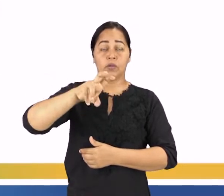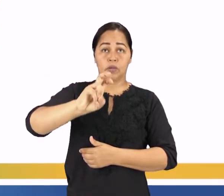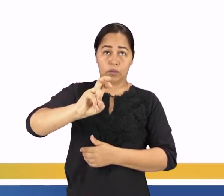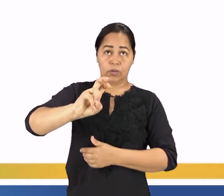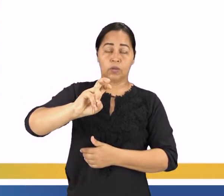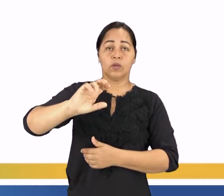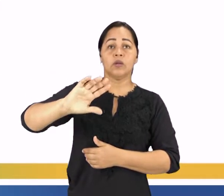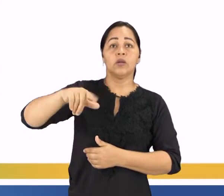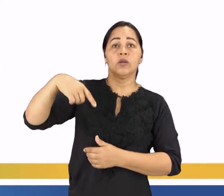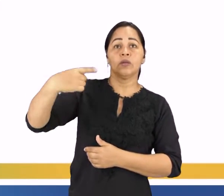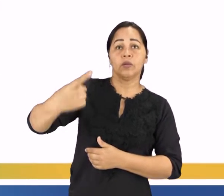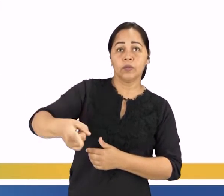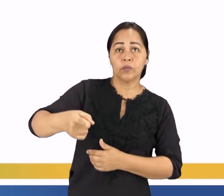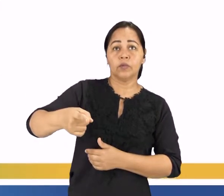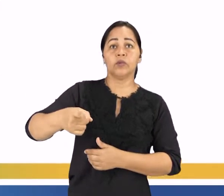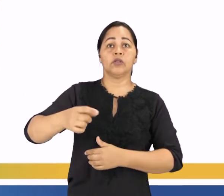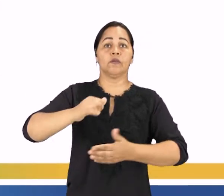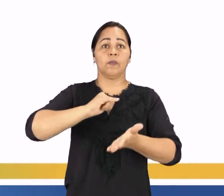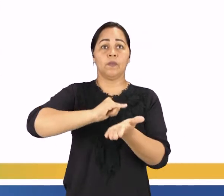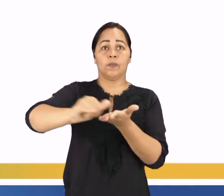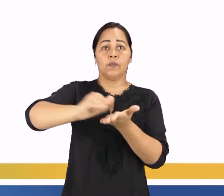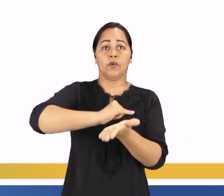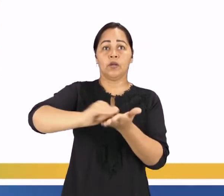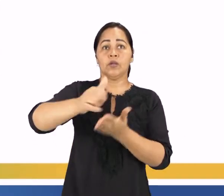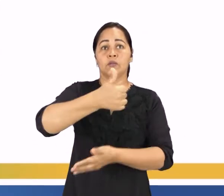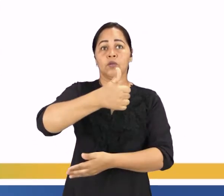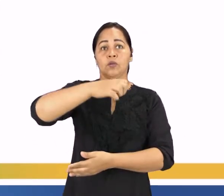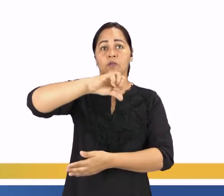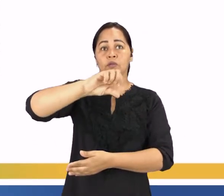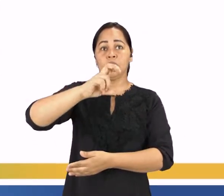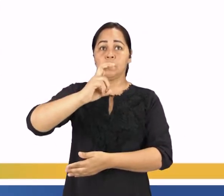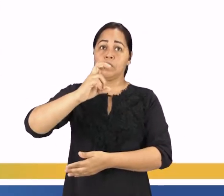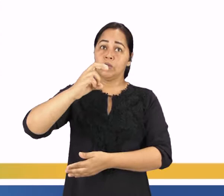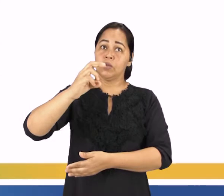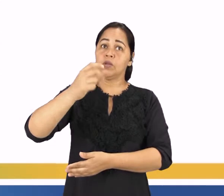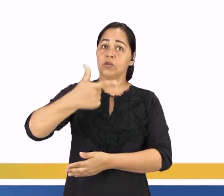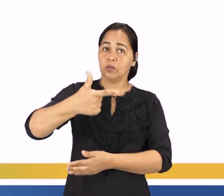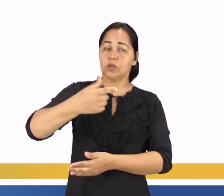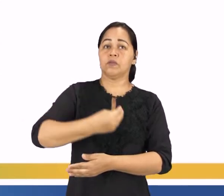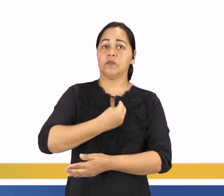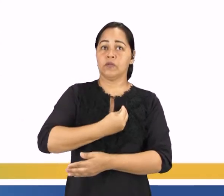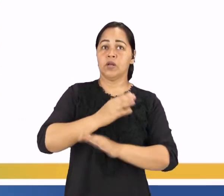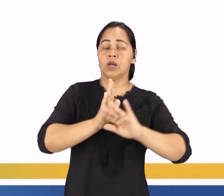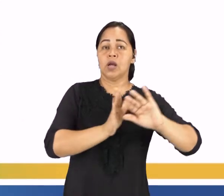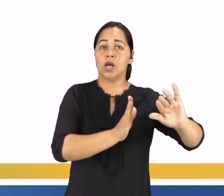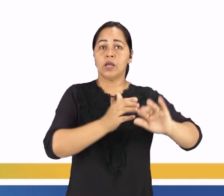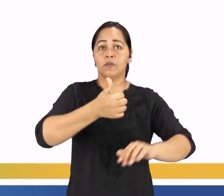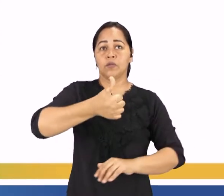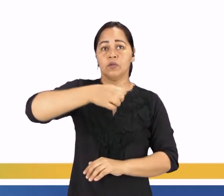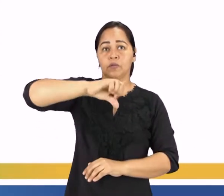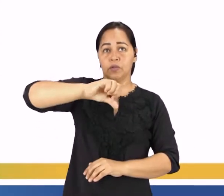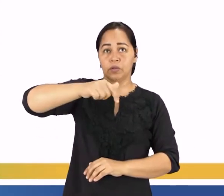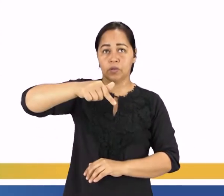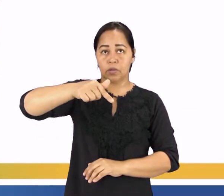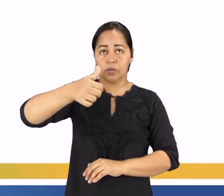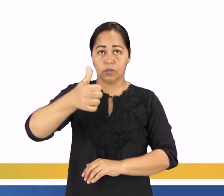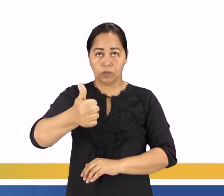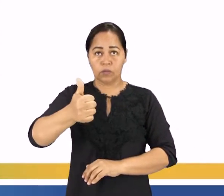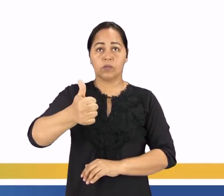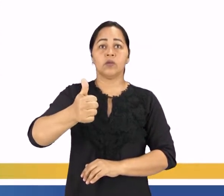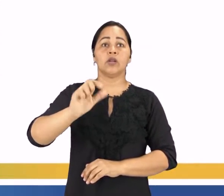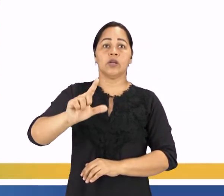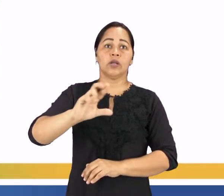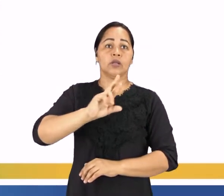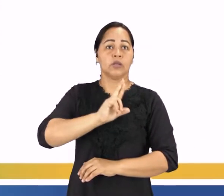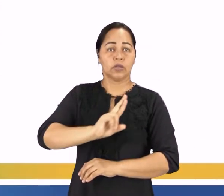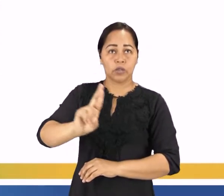de 1948 a 1952. Em 1971, foi mais uma vez nomeado embaixador do Chile